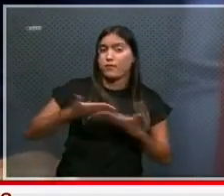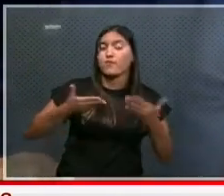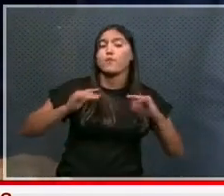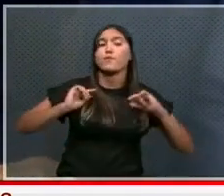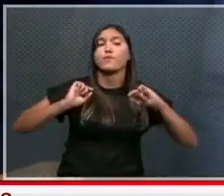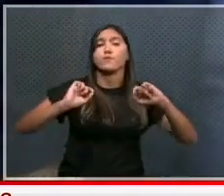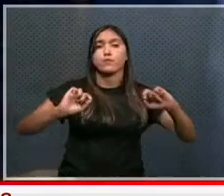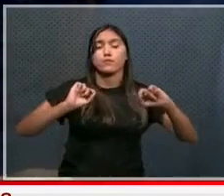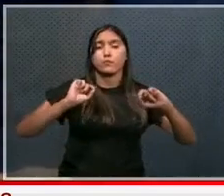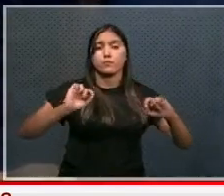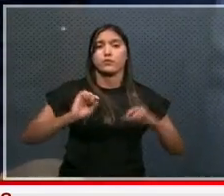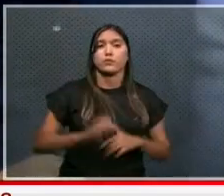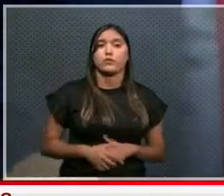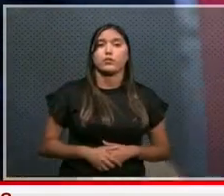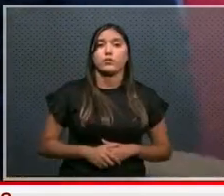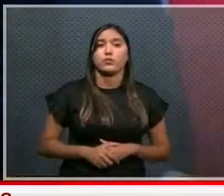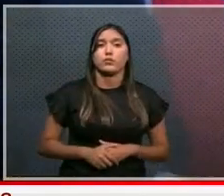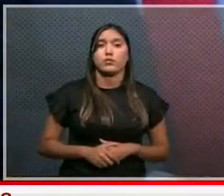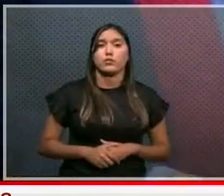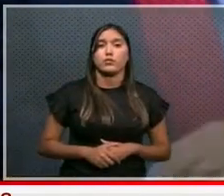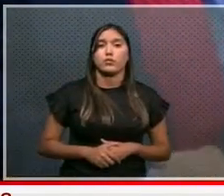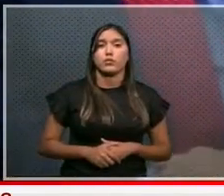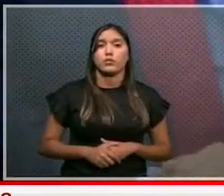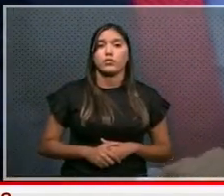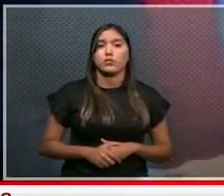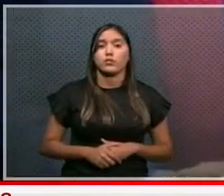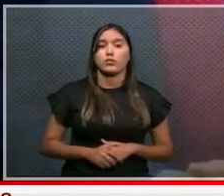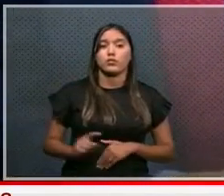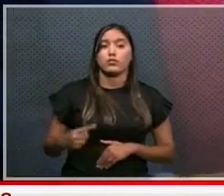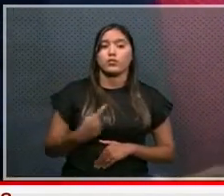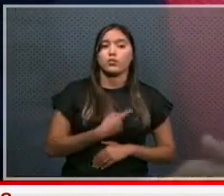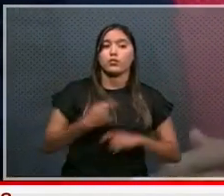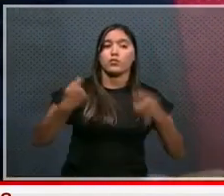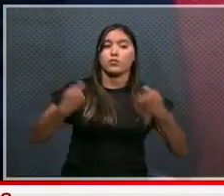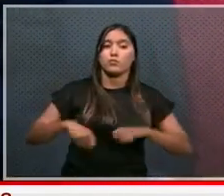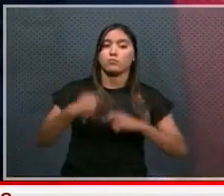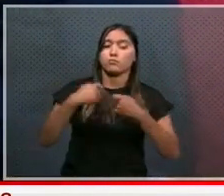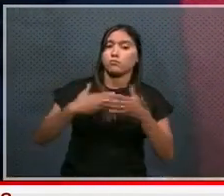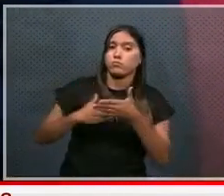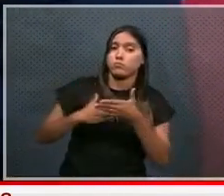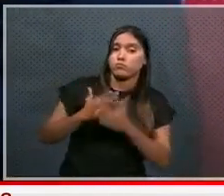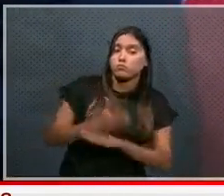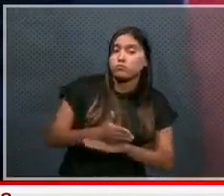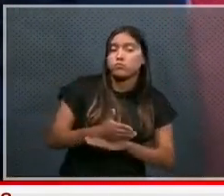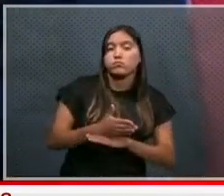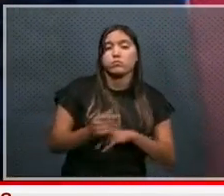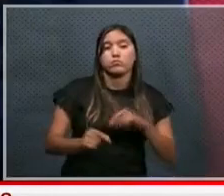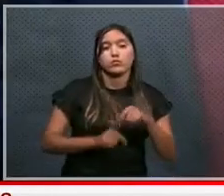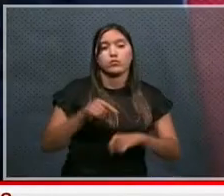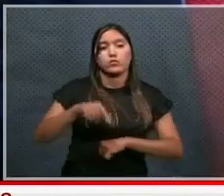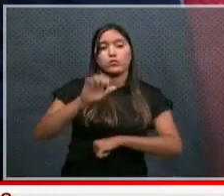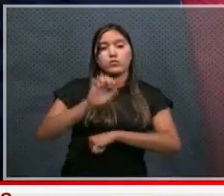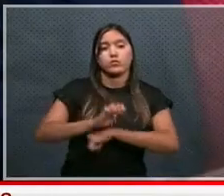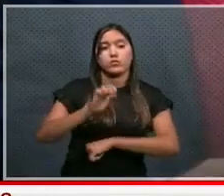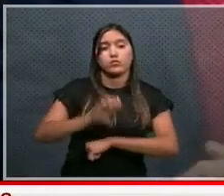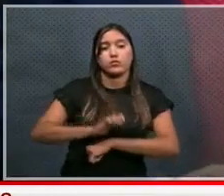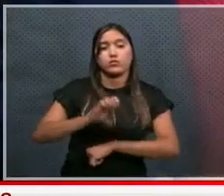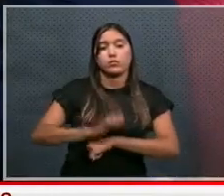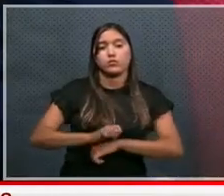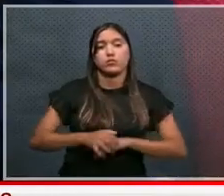Presidente Xavier que nós precisamos ultrapassar nesse estado